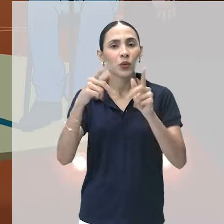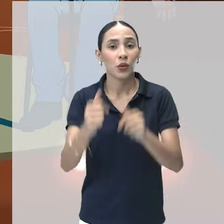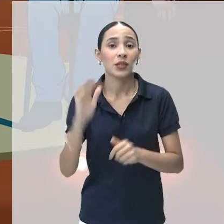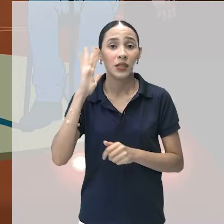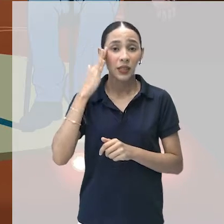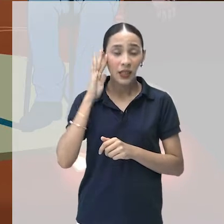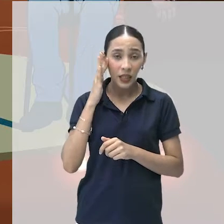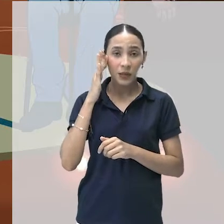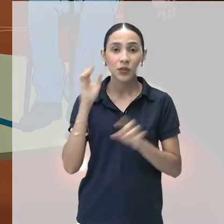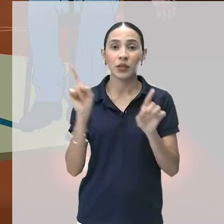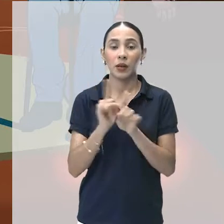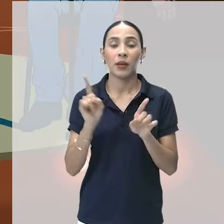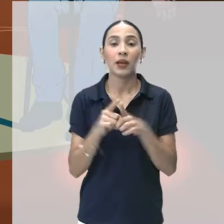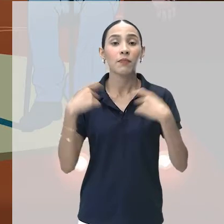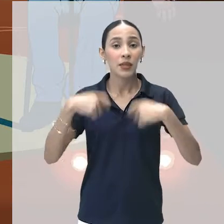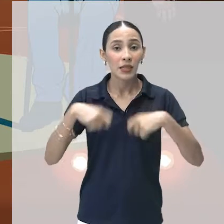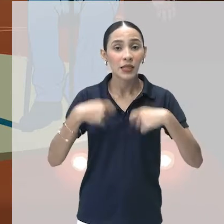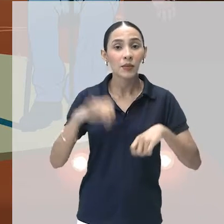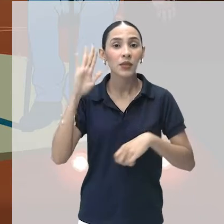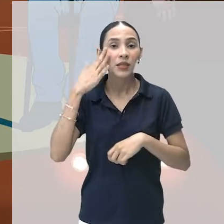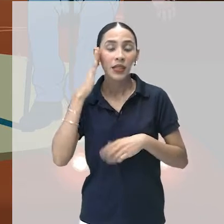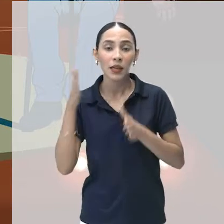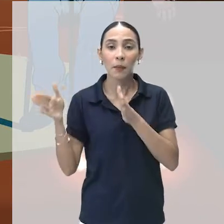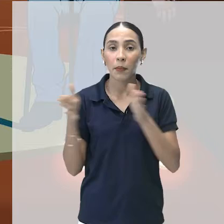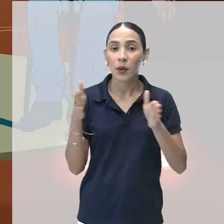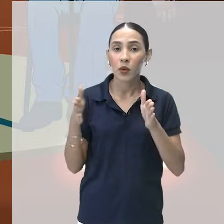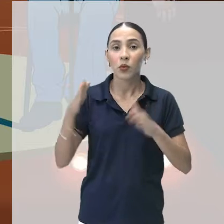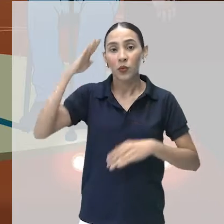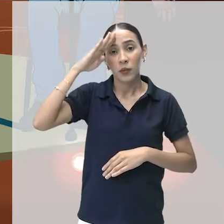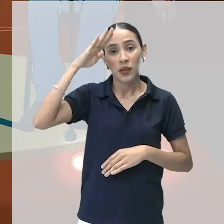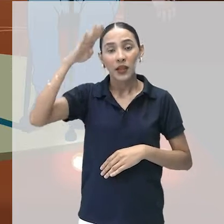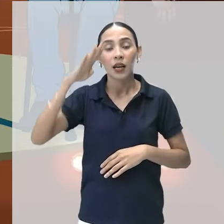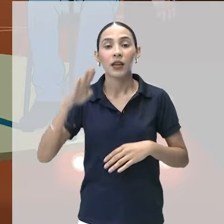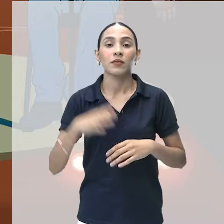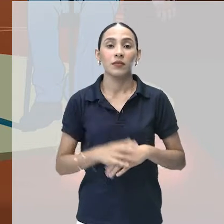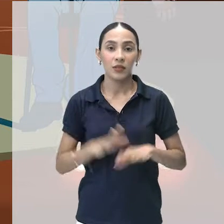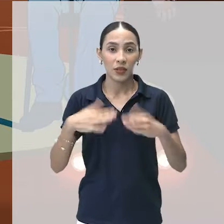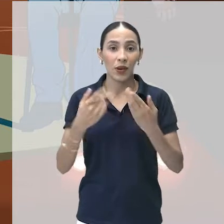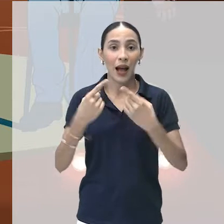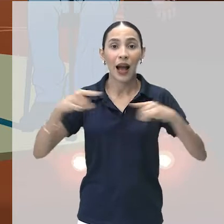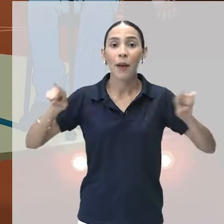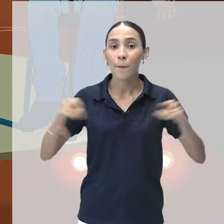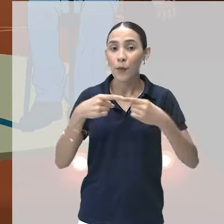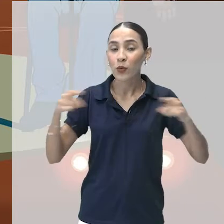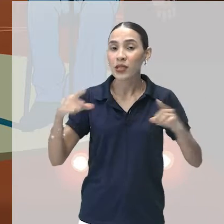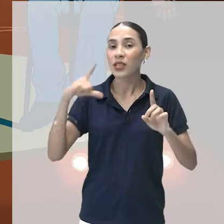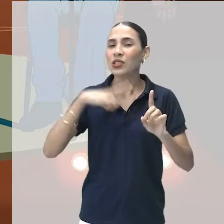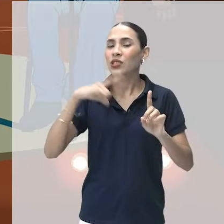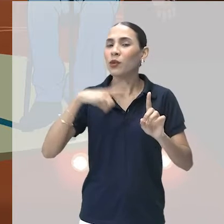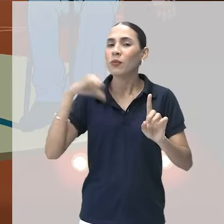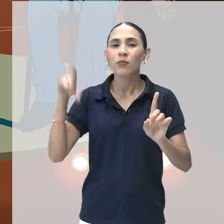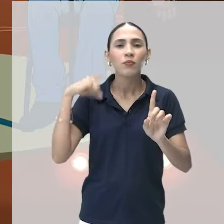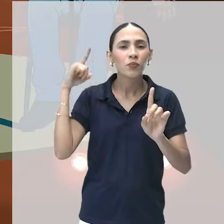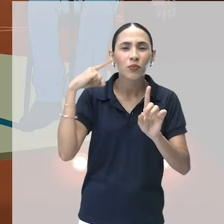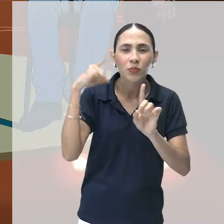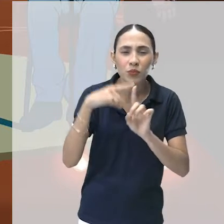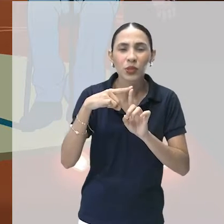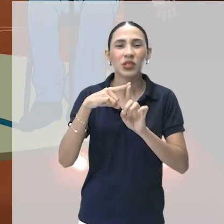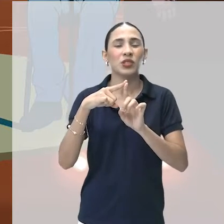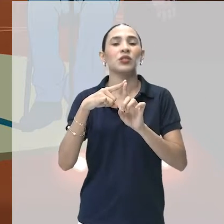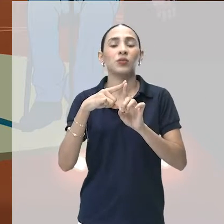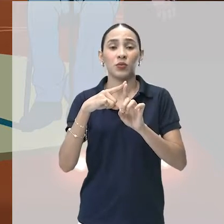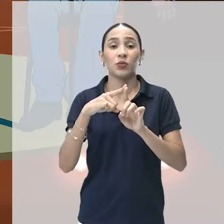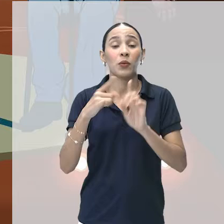entendemos, possamos entender esse momento da ditadura militar, aonde a música ela tinha que passar por um